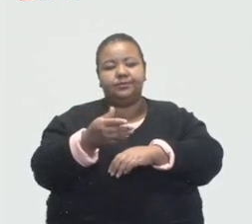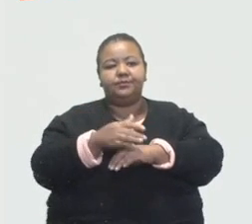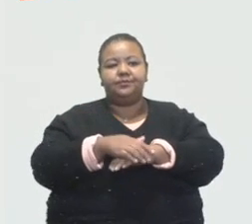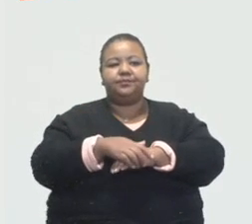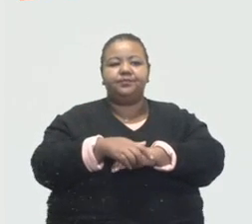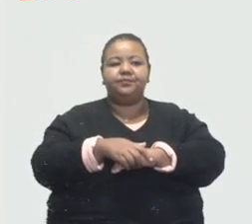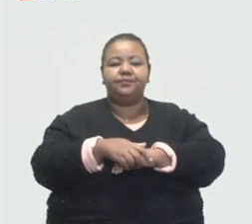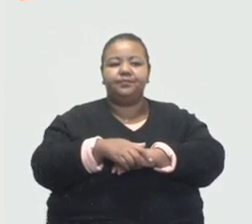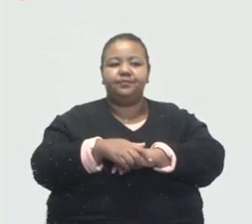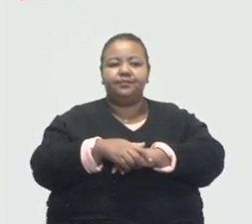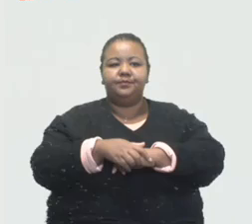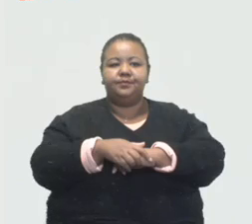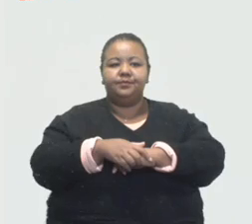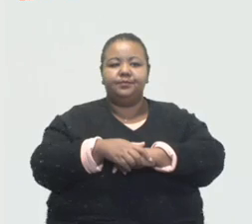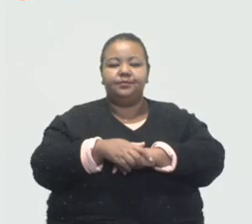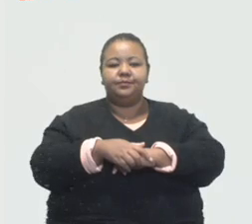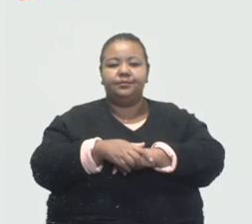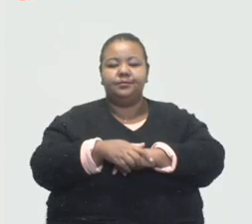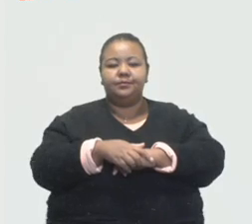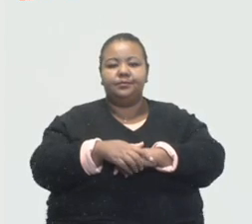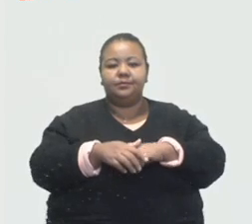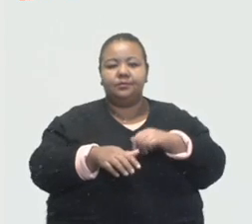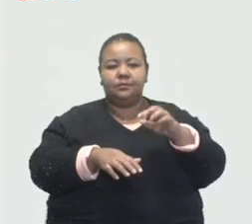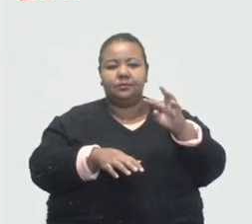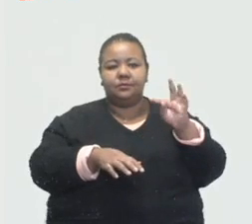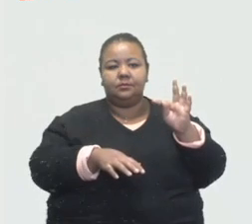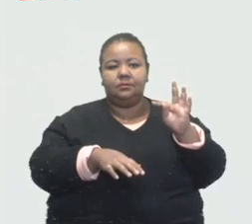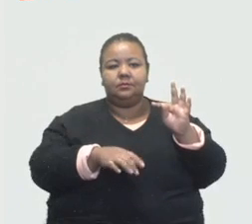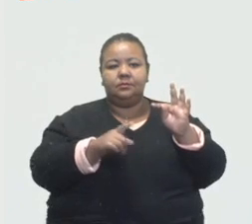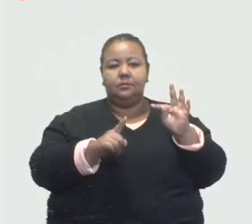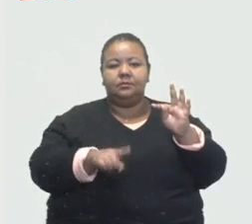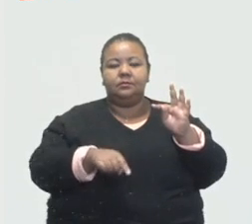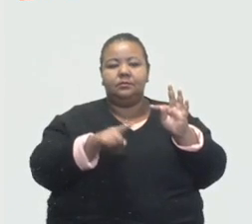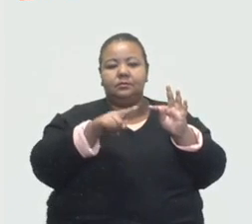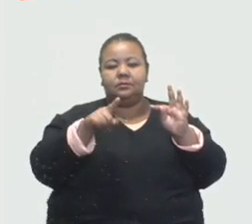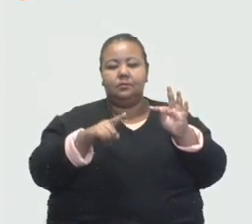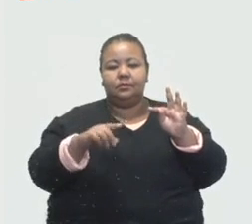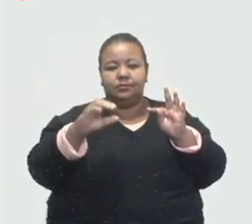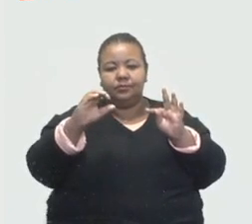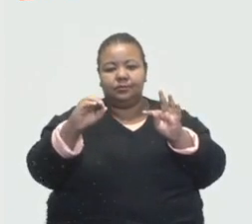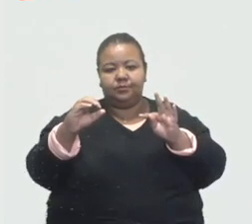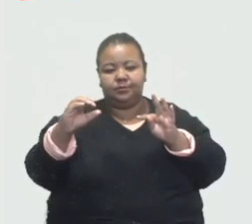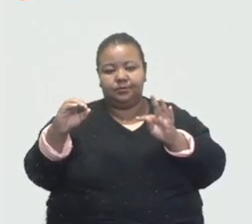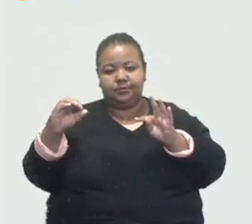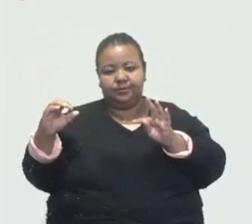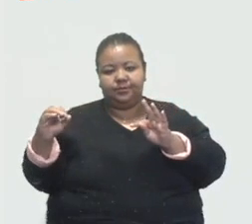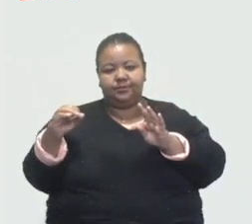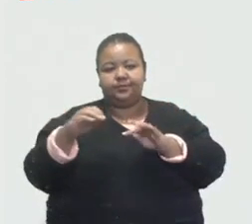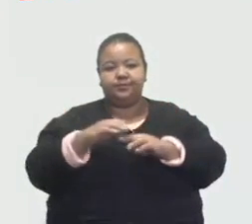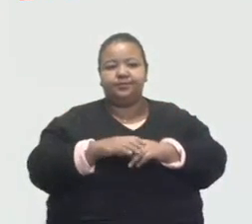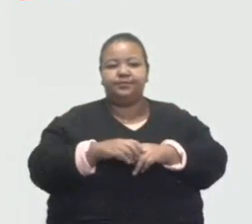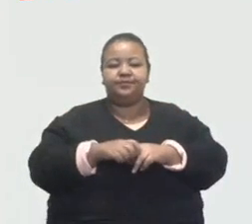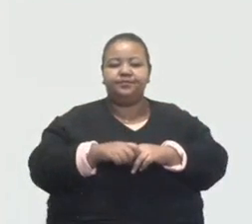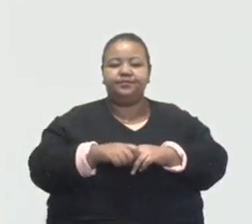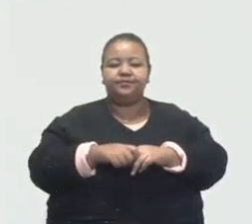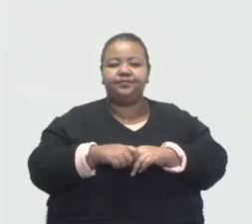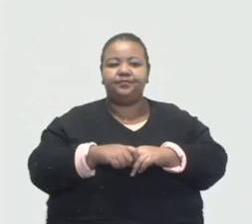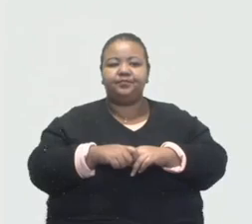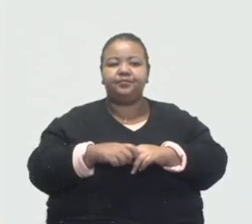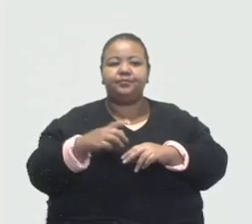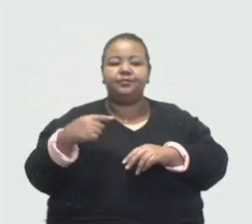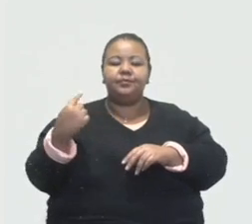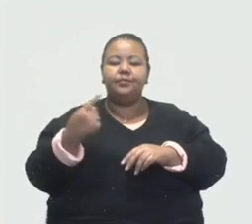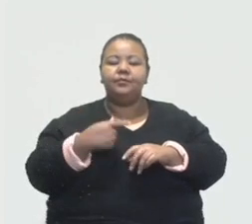Então, nós temos que a transformação ela tem que ser elevada no vetor nulo. Logo, nós